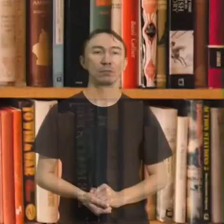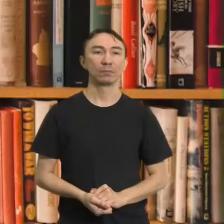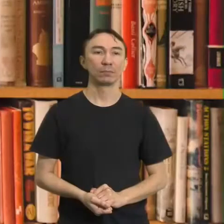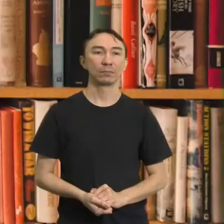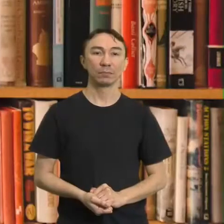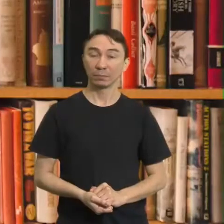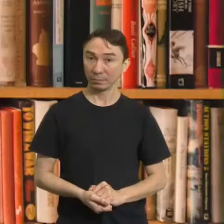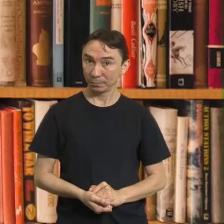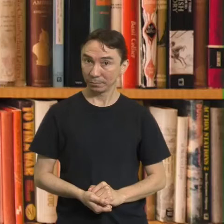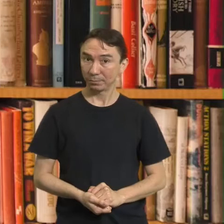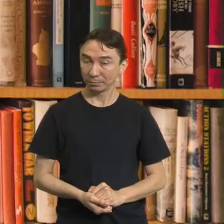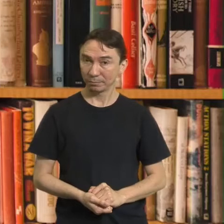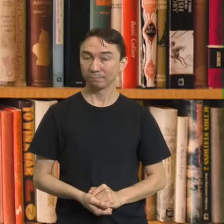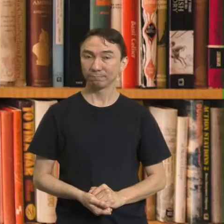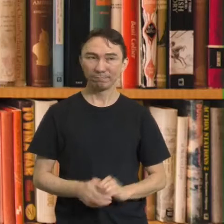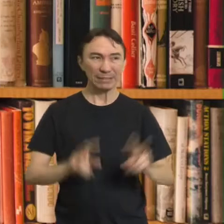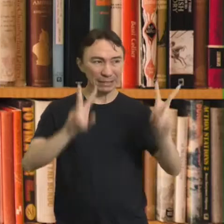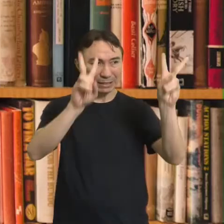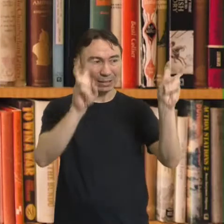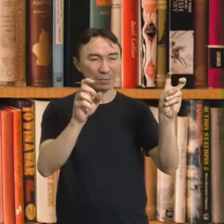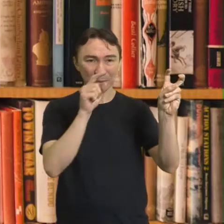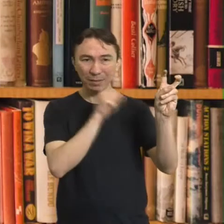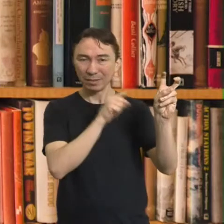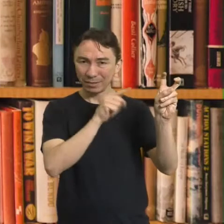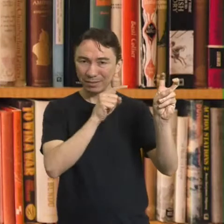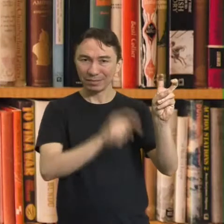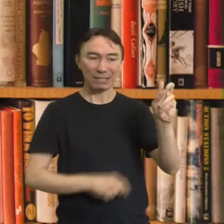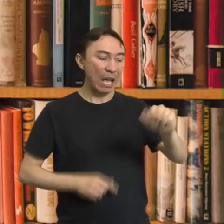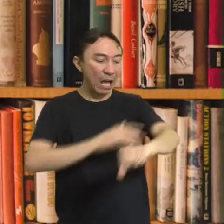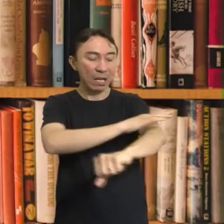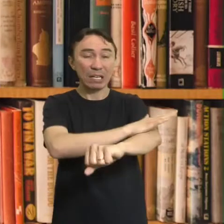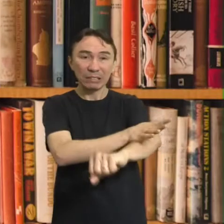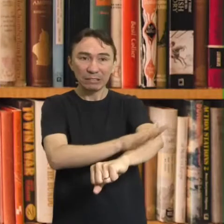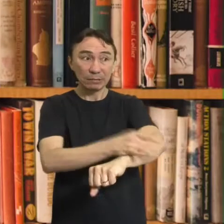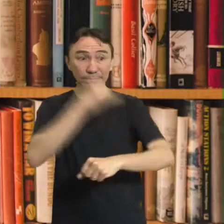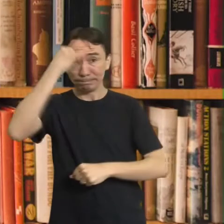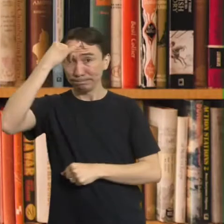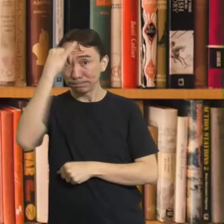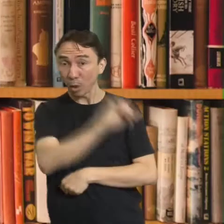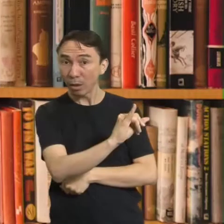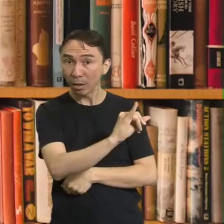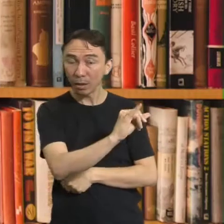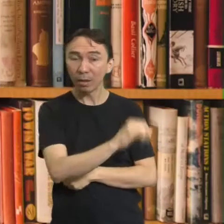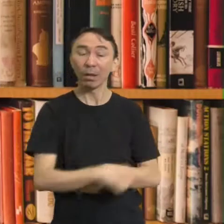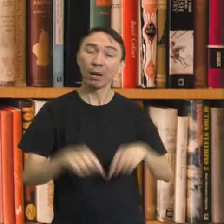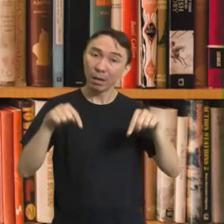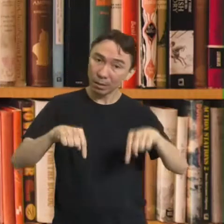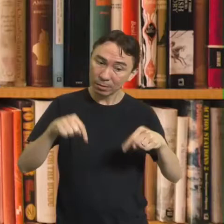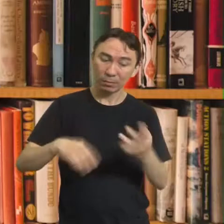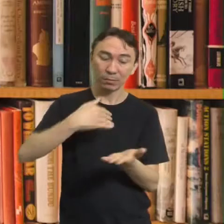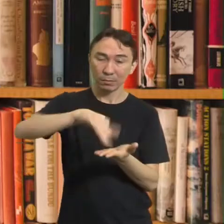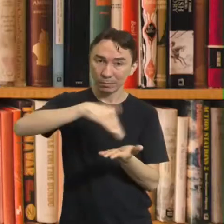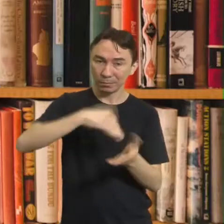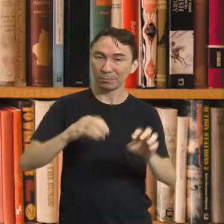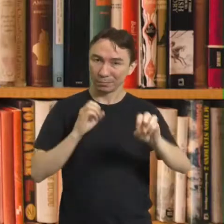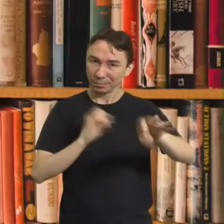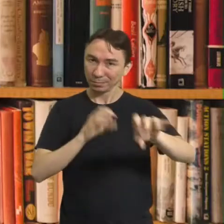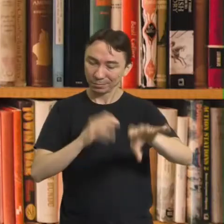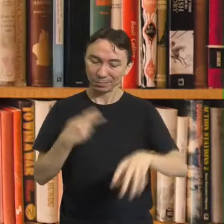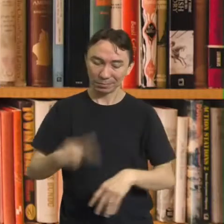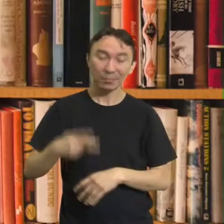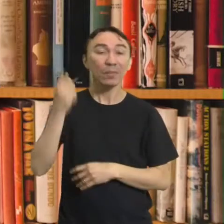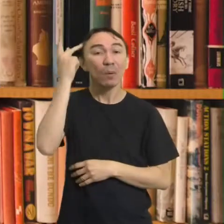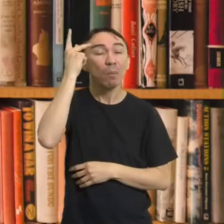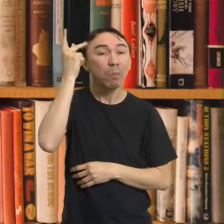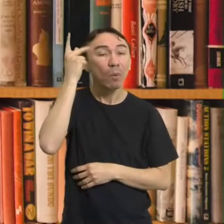Dada a importância do tema do antirracismo, a Secretaria de Estado da Educação de São Paulo fez a aquisição